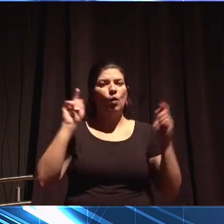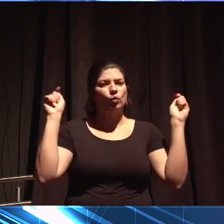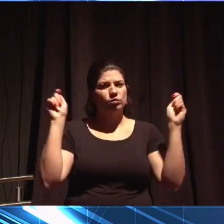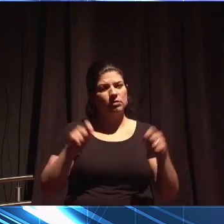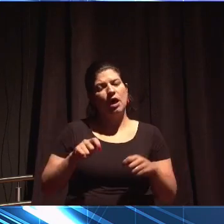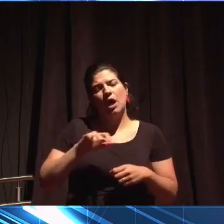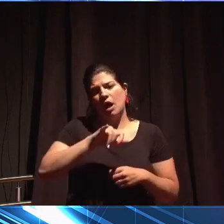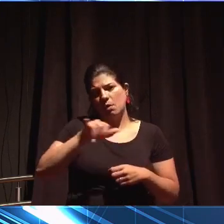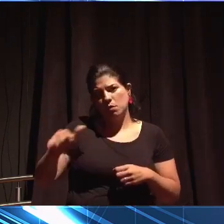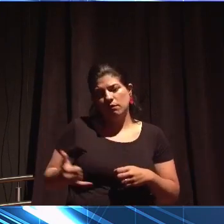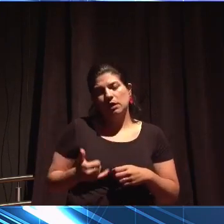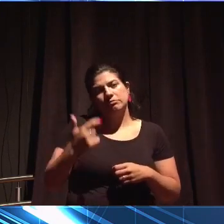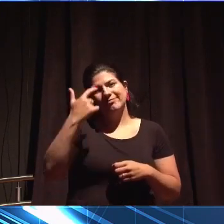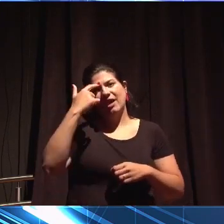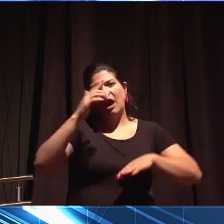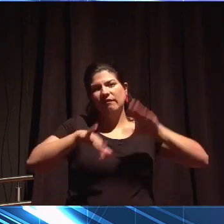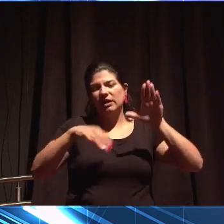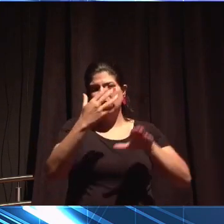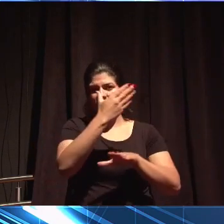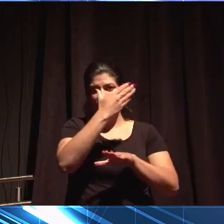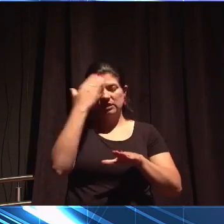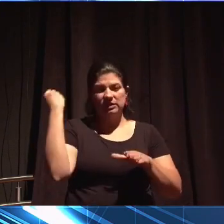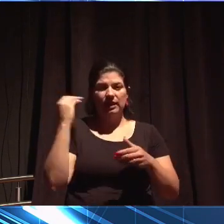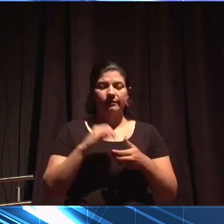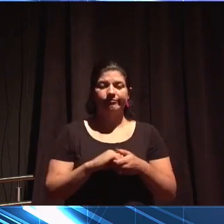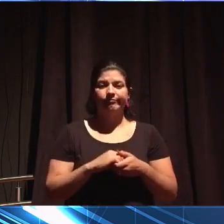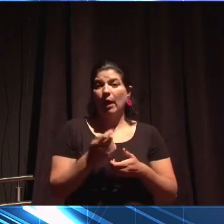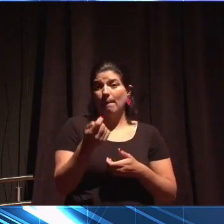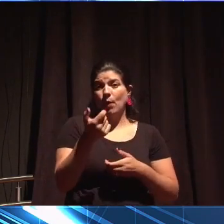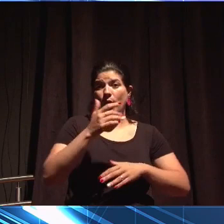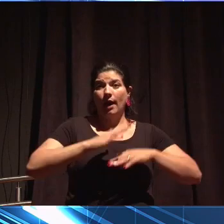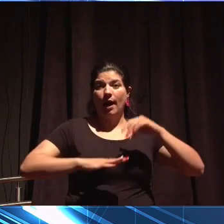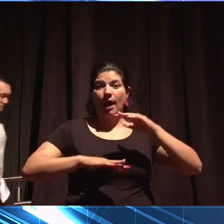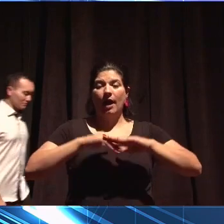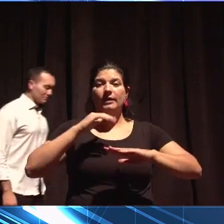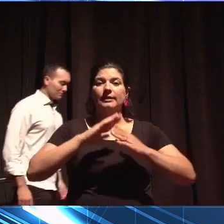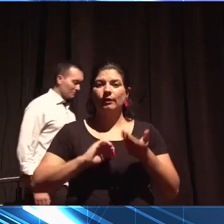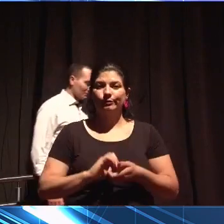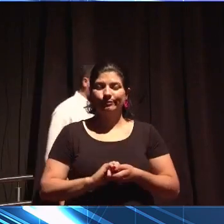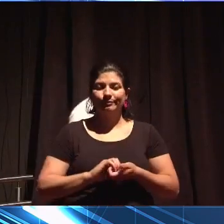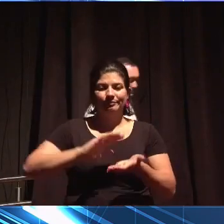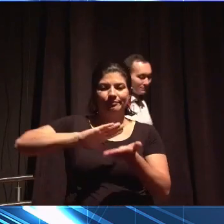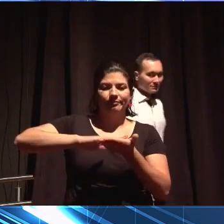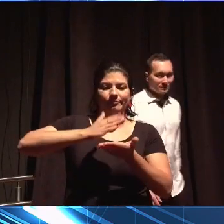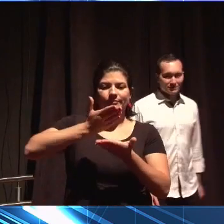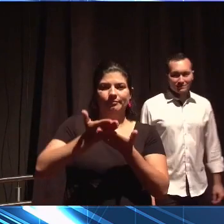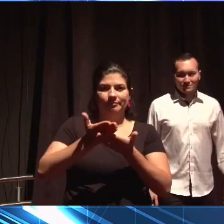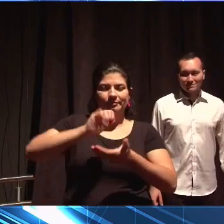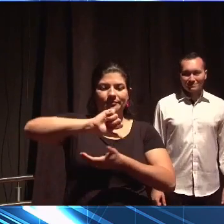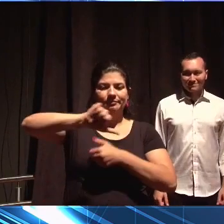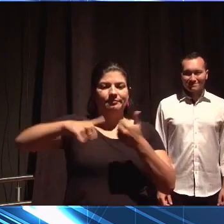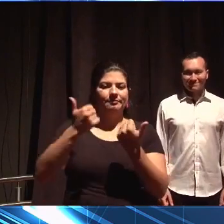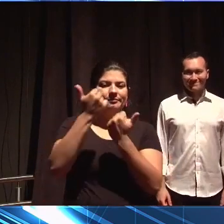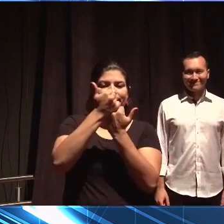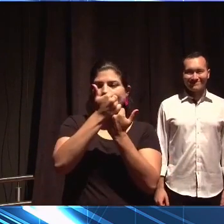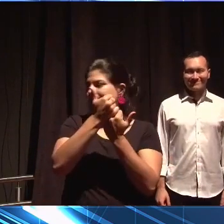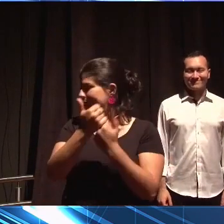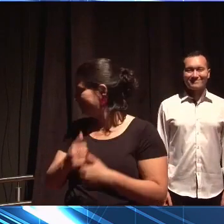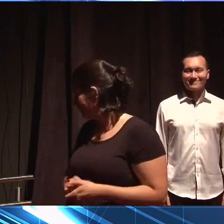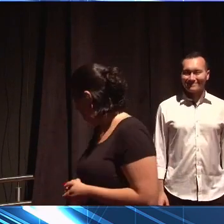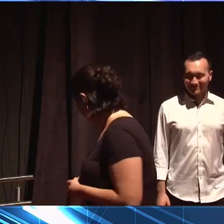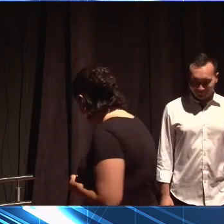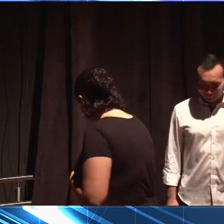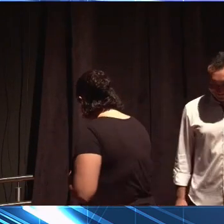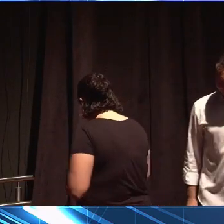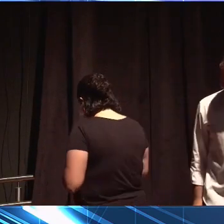está implementando ali a fila, a gente acaba esquecendo. São poucas ações que elas fazem bastante coisa no dia a dia. E, por fim,